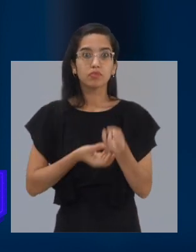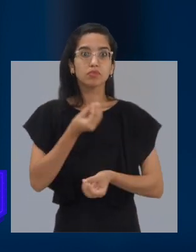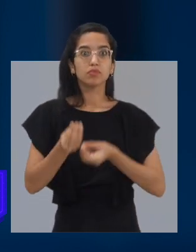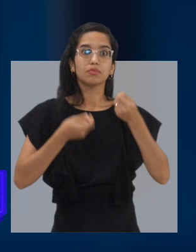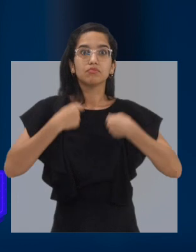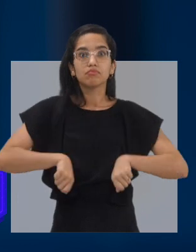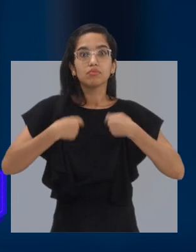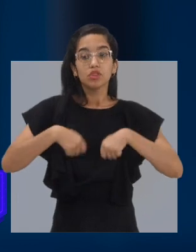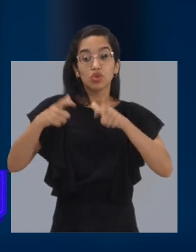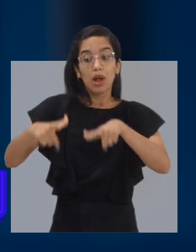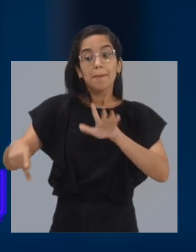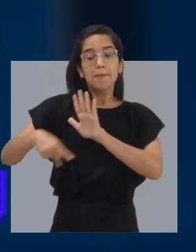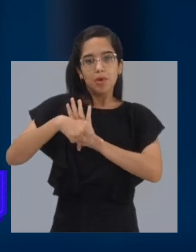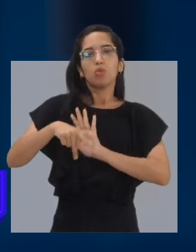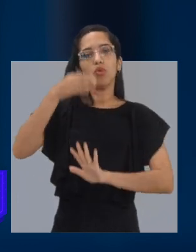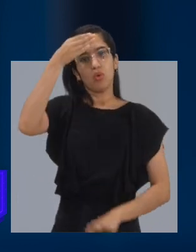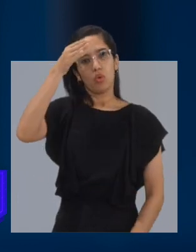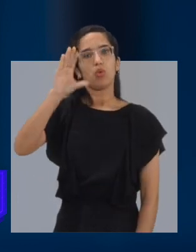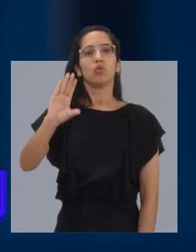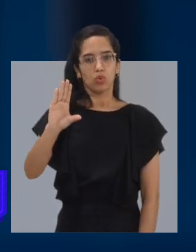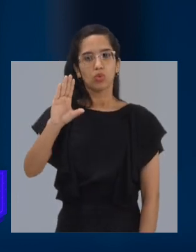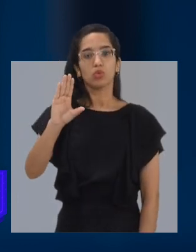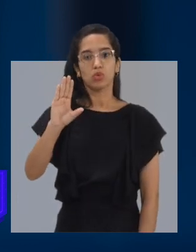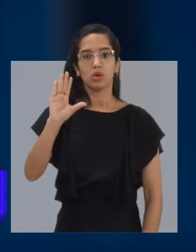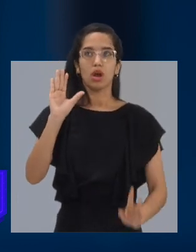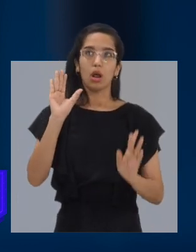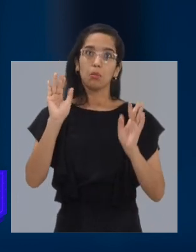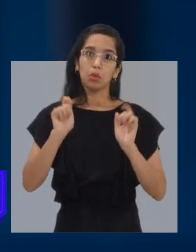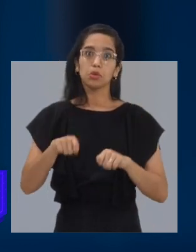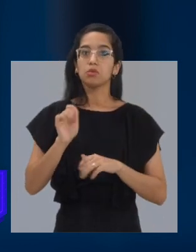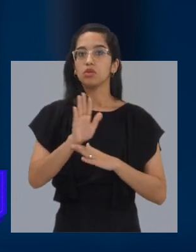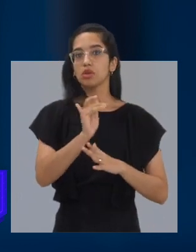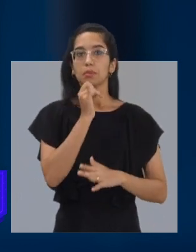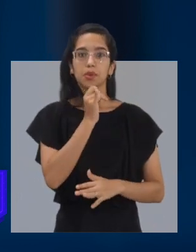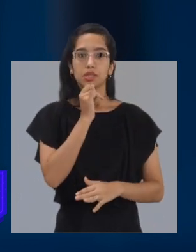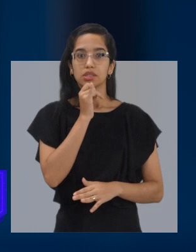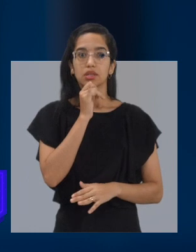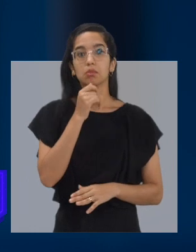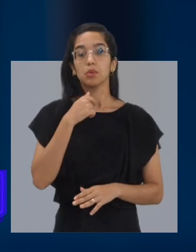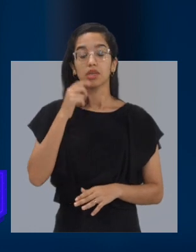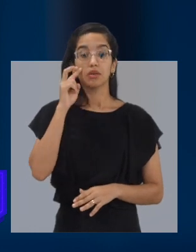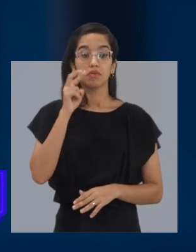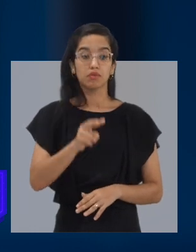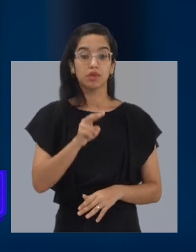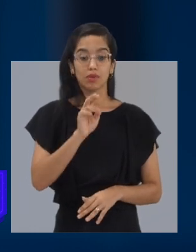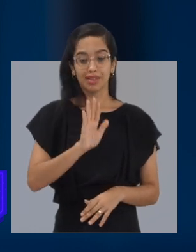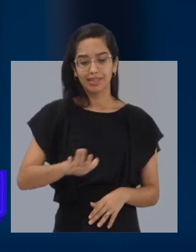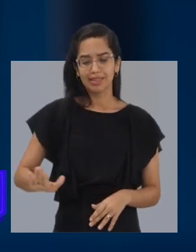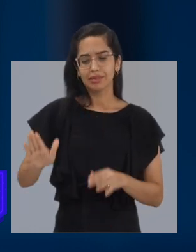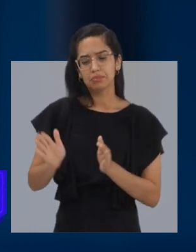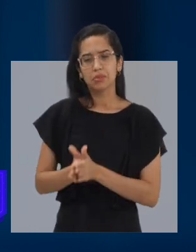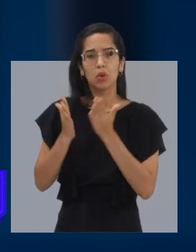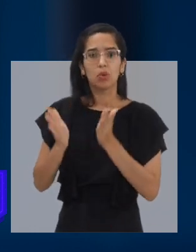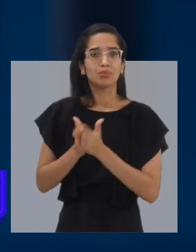assim para ajudar, no caso que ele viu primeiramente, a criança carente, que não tinha